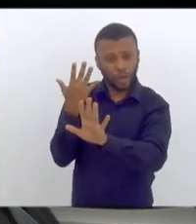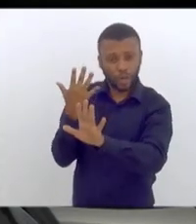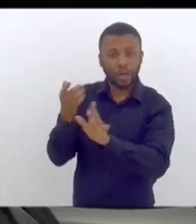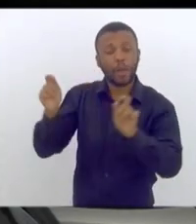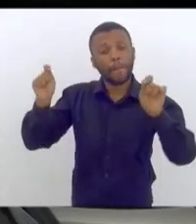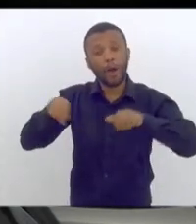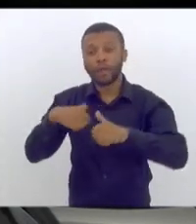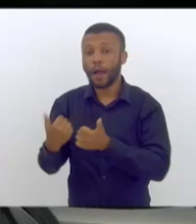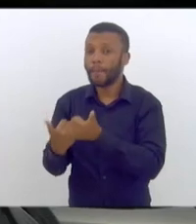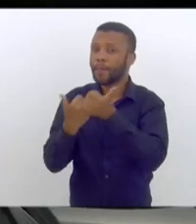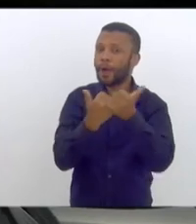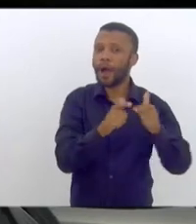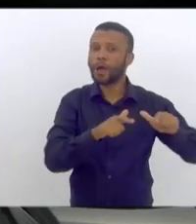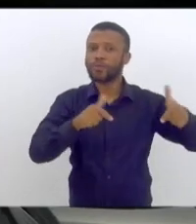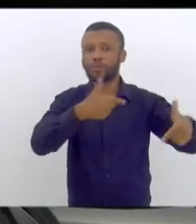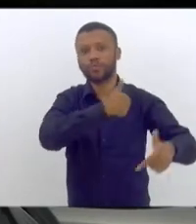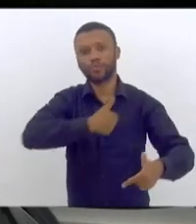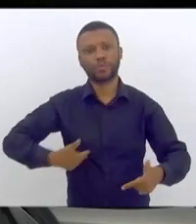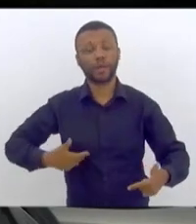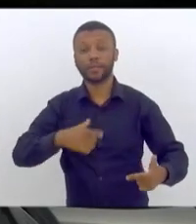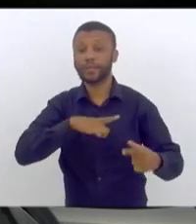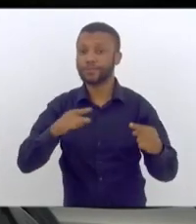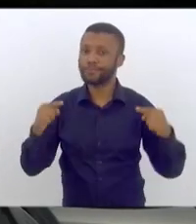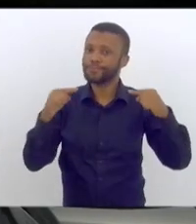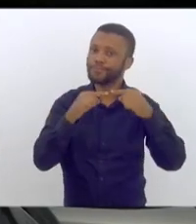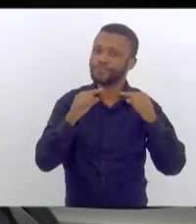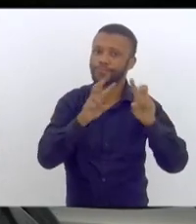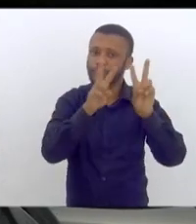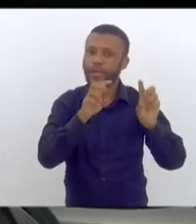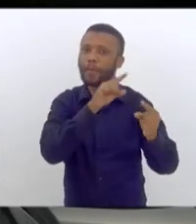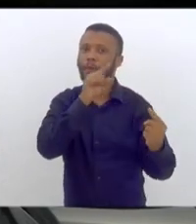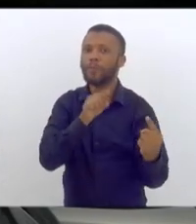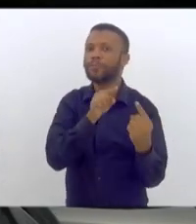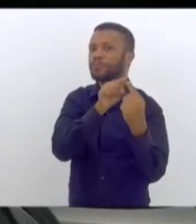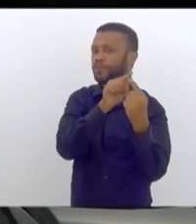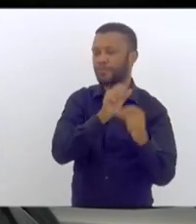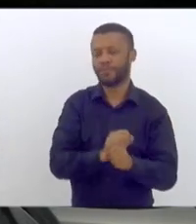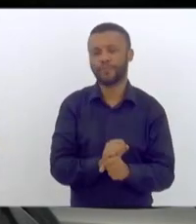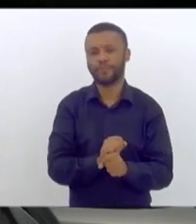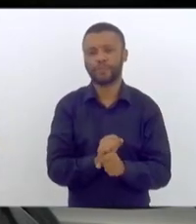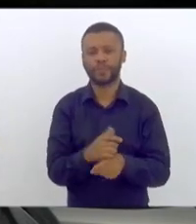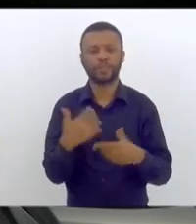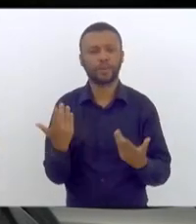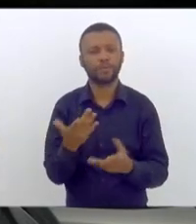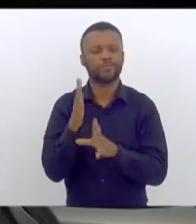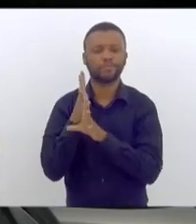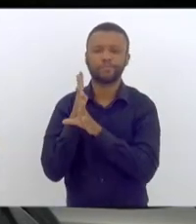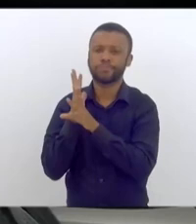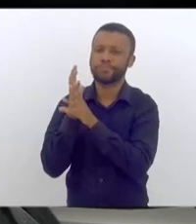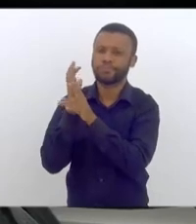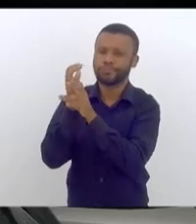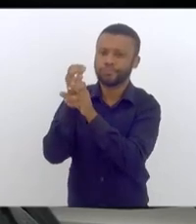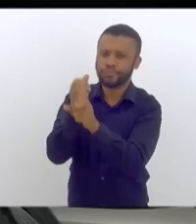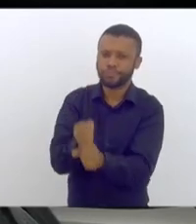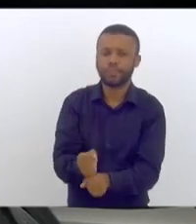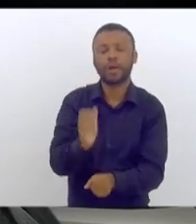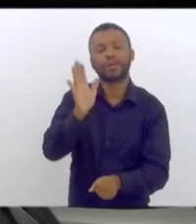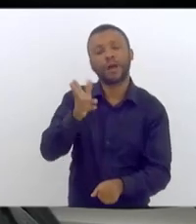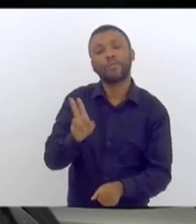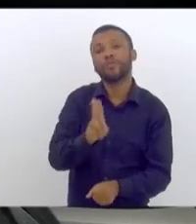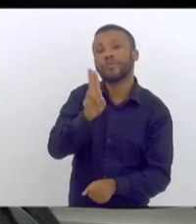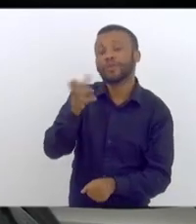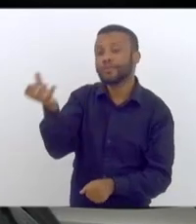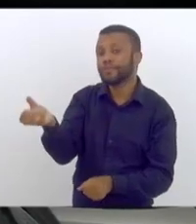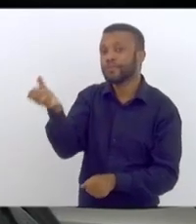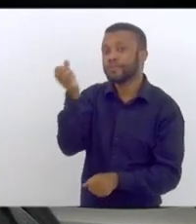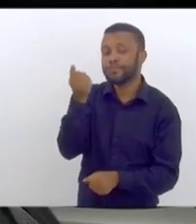estatais que estejam relacionadas a seu objetivo então ele historicamente já foi utilizado muitas vezes para fazer a capitalização da